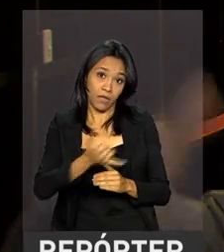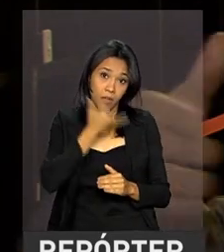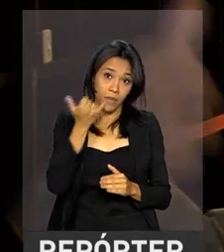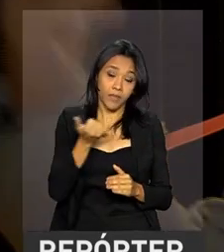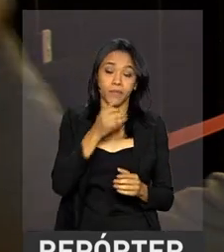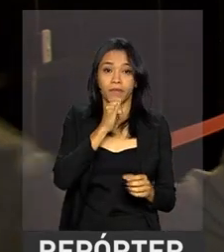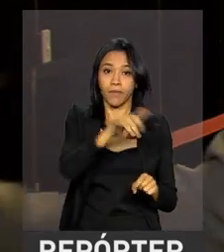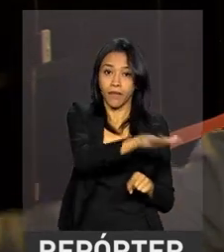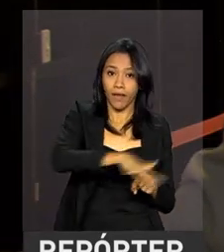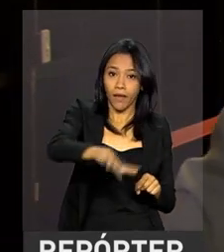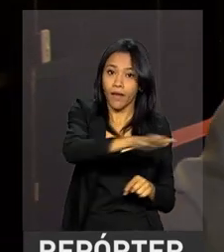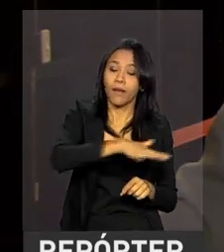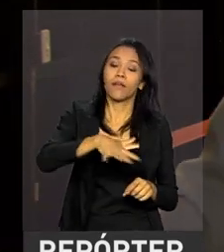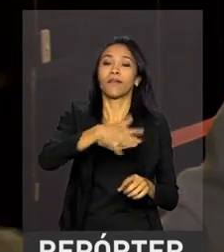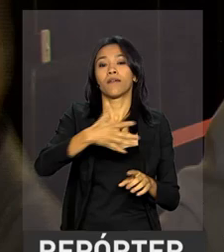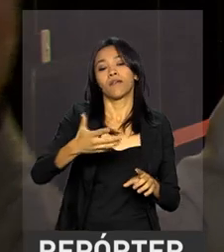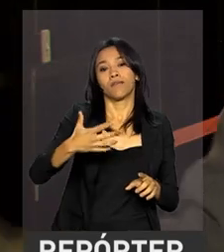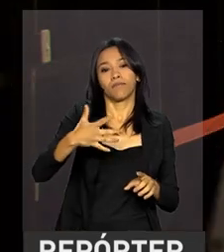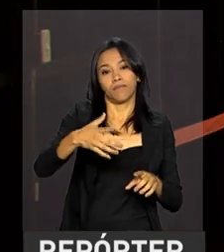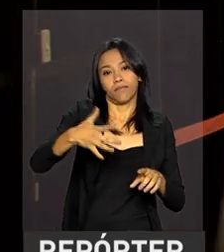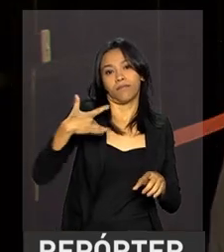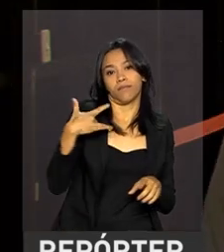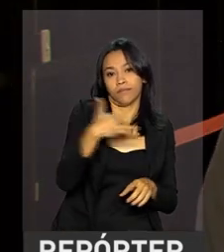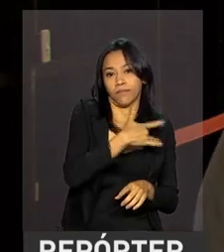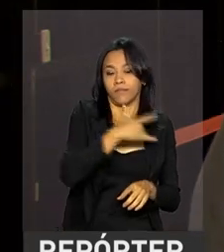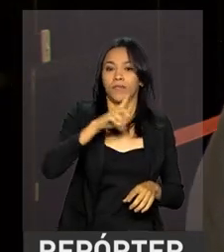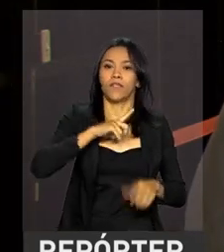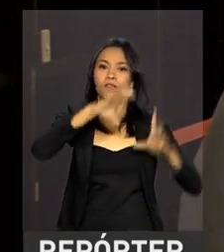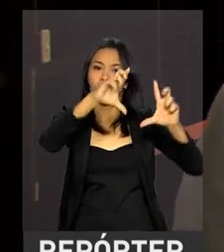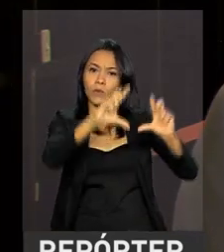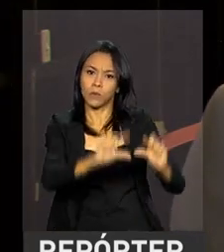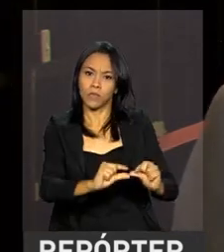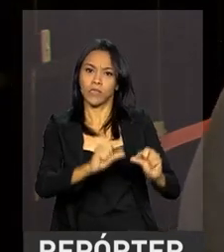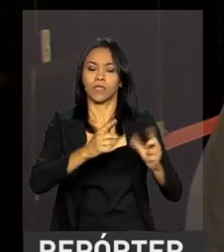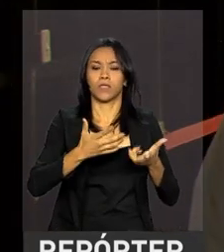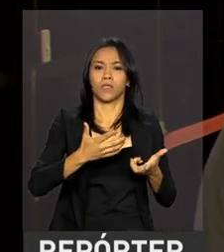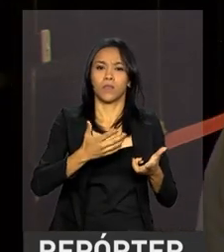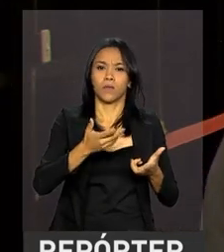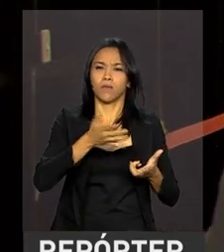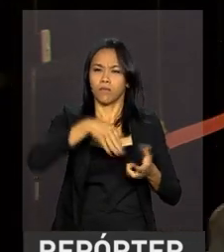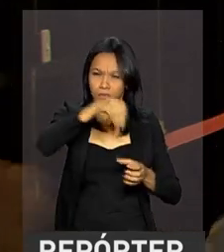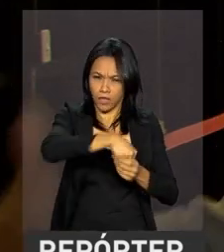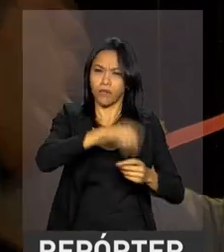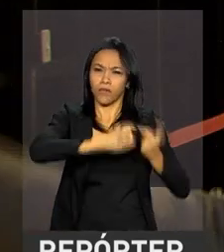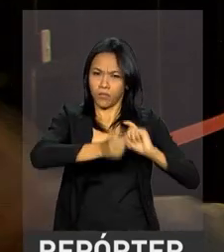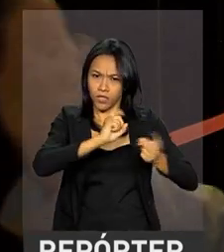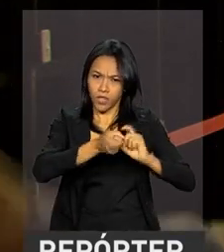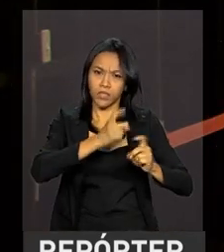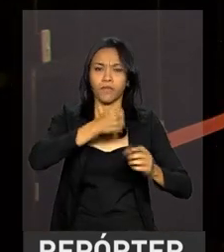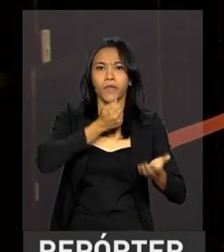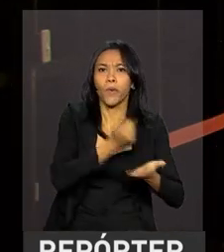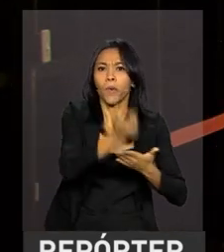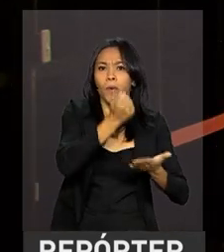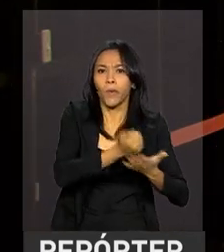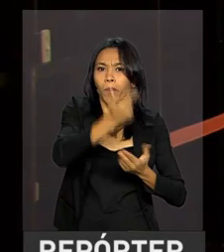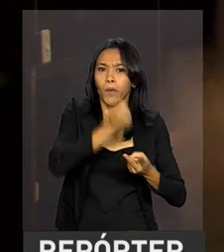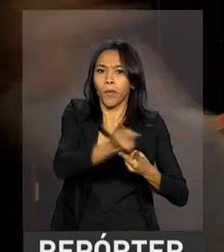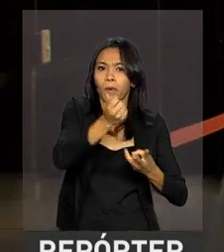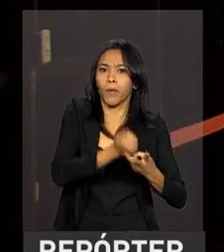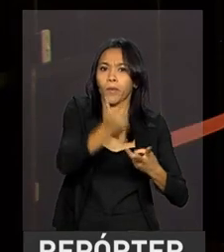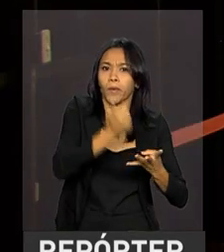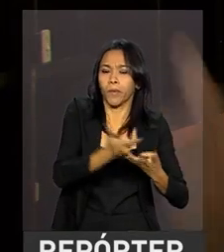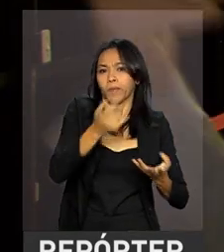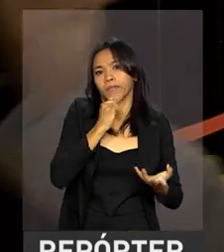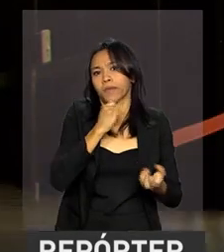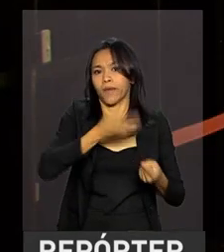área médica, você consegue, às vezes, uma redução maior. Nessa área administrativa, onde você está comprando sempre, né, por exemplo,